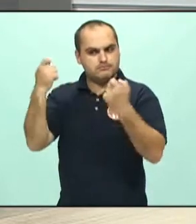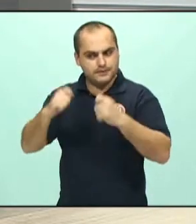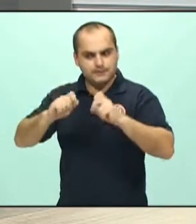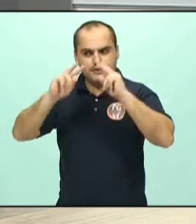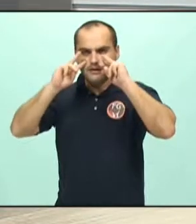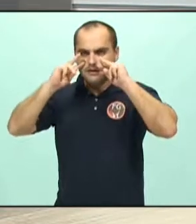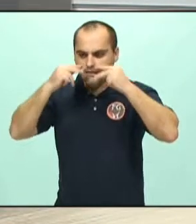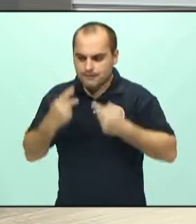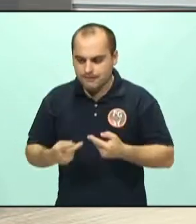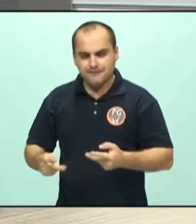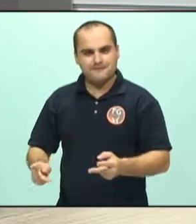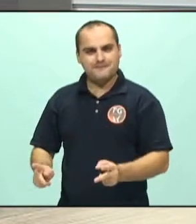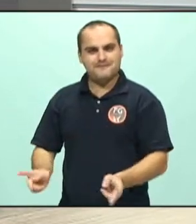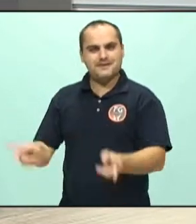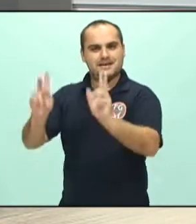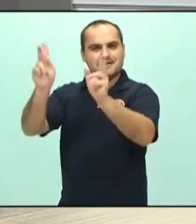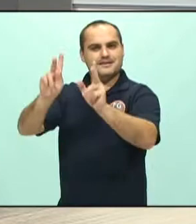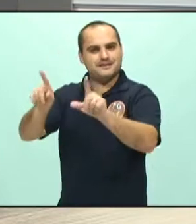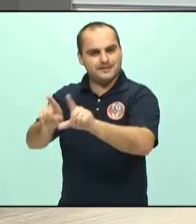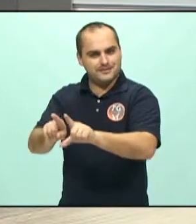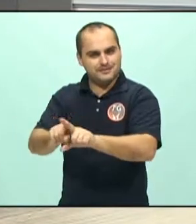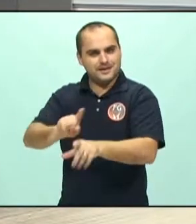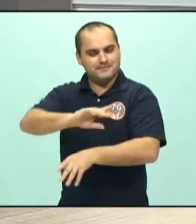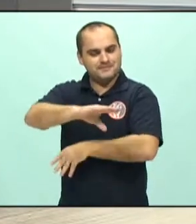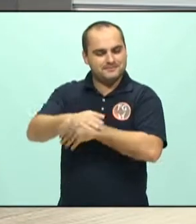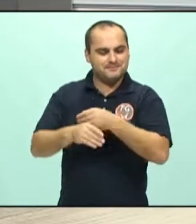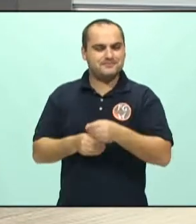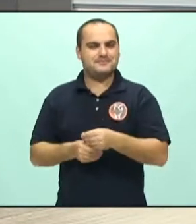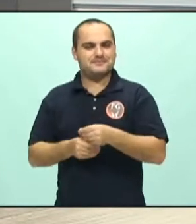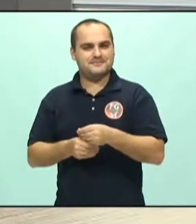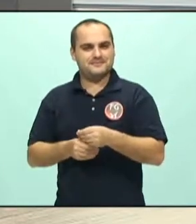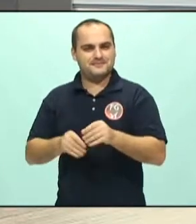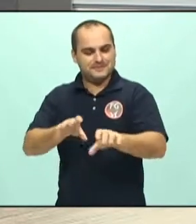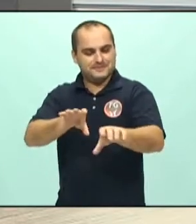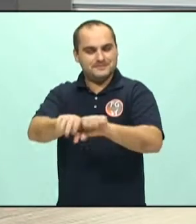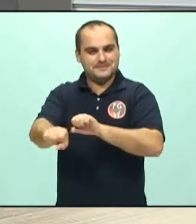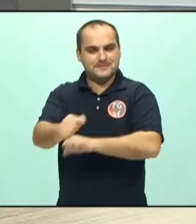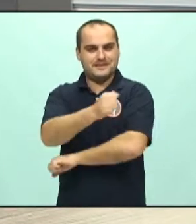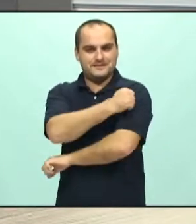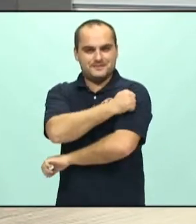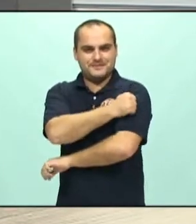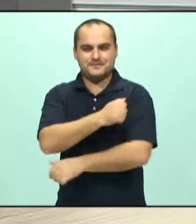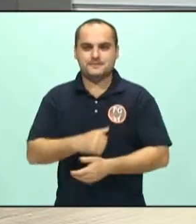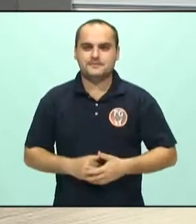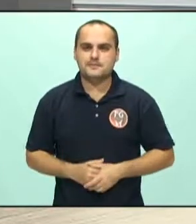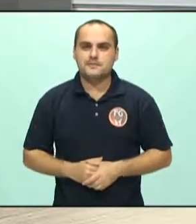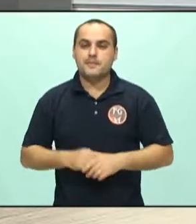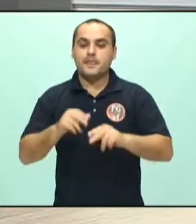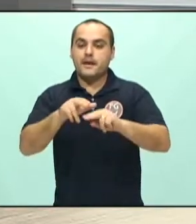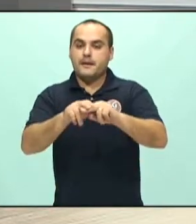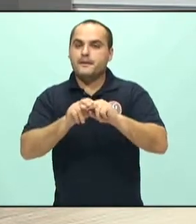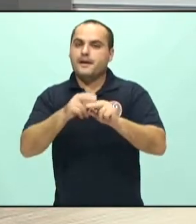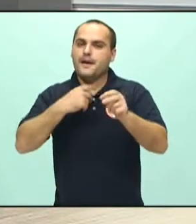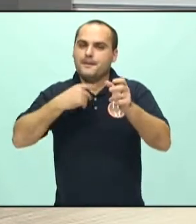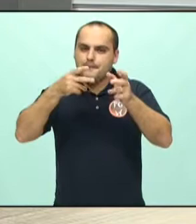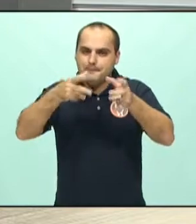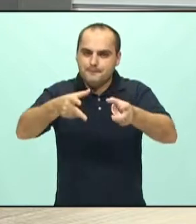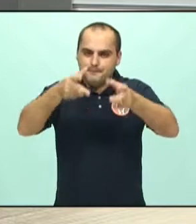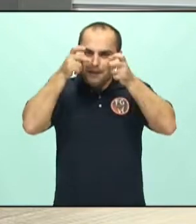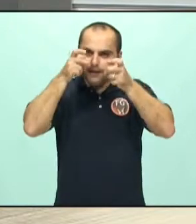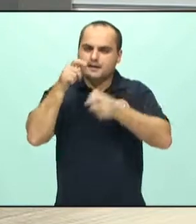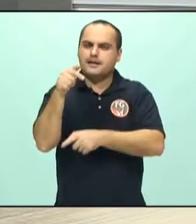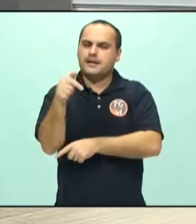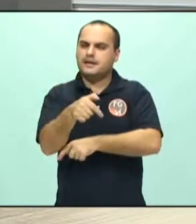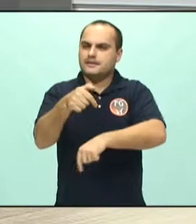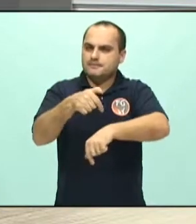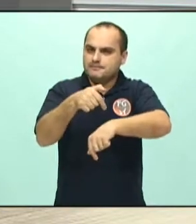valorizada e ao mesmo tempo agregar na formação leitora dos nossos alunos. Então, quando a gente percebe que esse ciclo de palestras tem